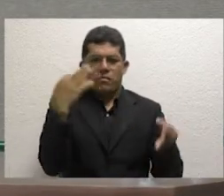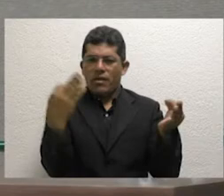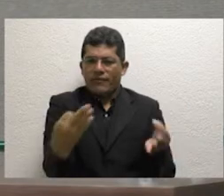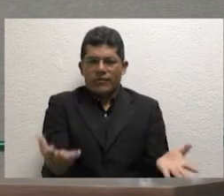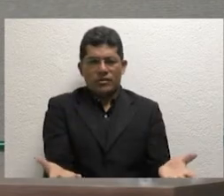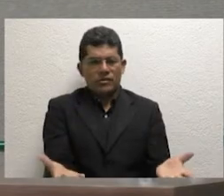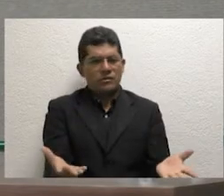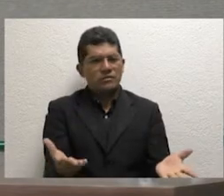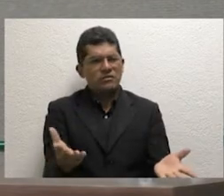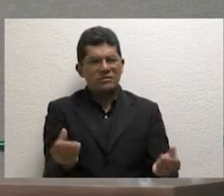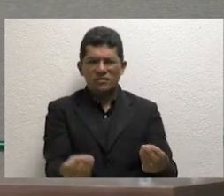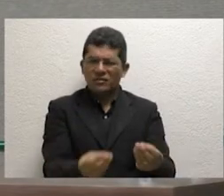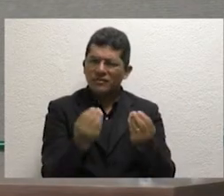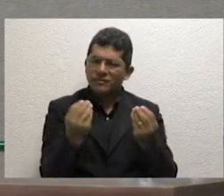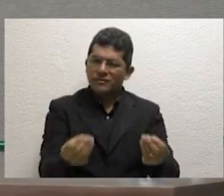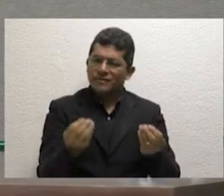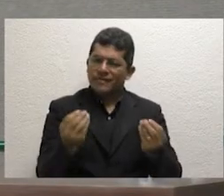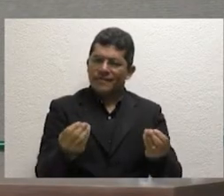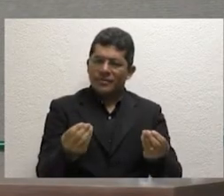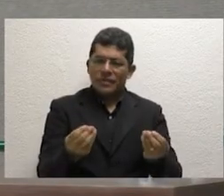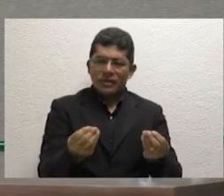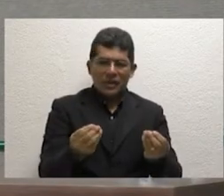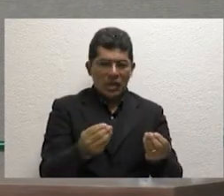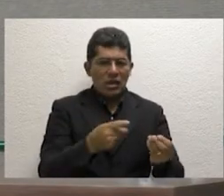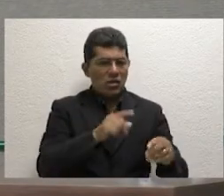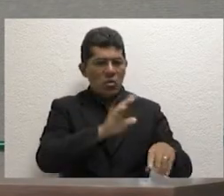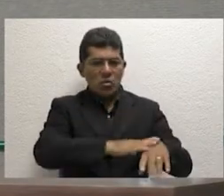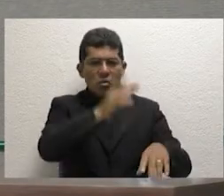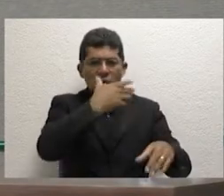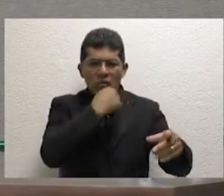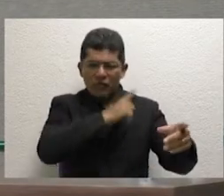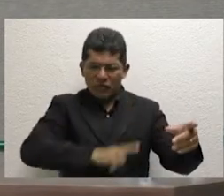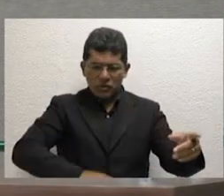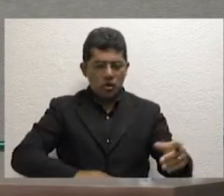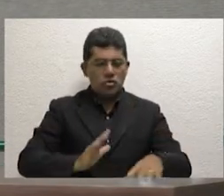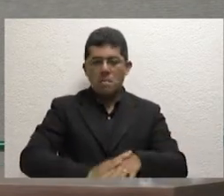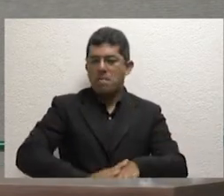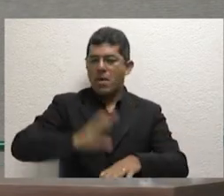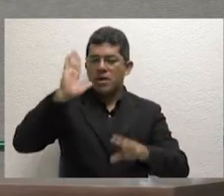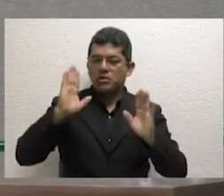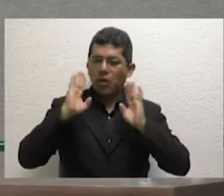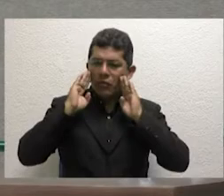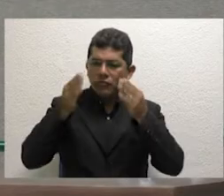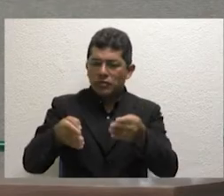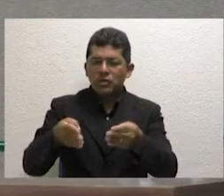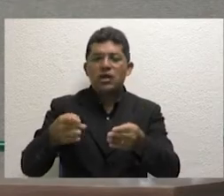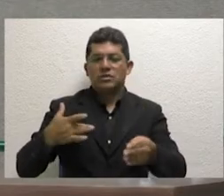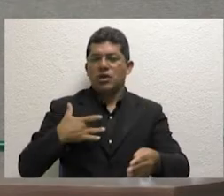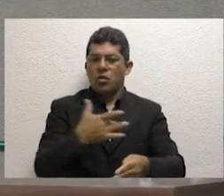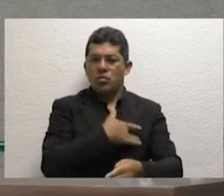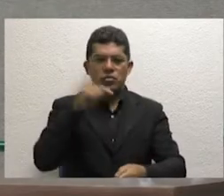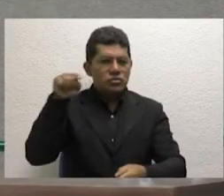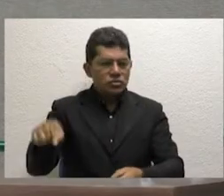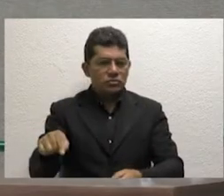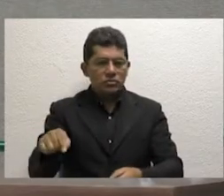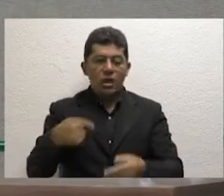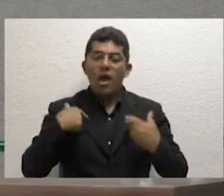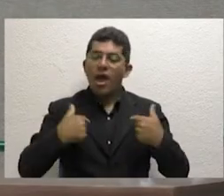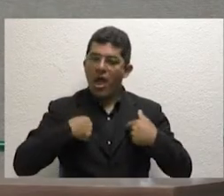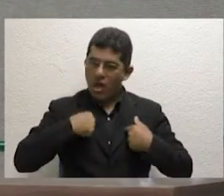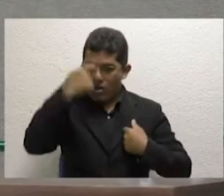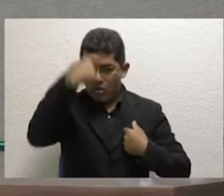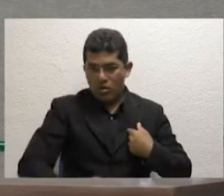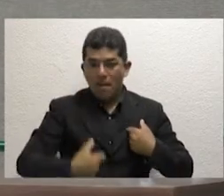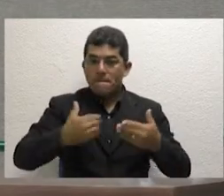sustenta que o segmento que ele mais tem alegria é a saúde. Peço ao povo do Amazonas,